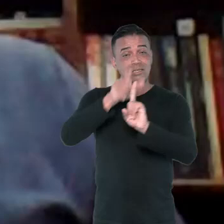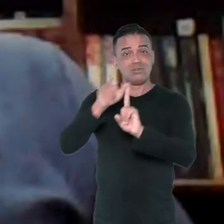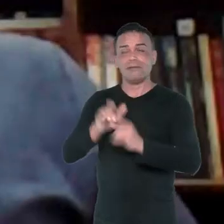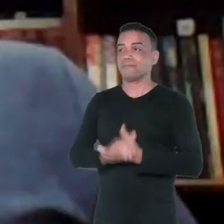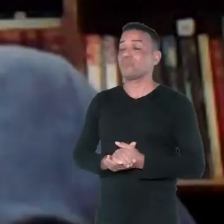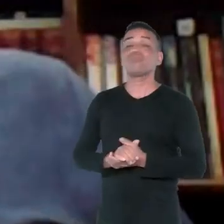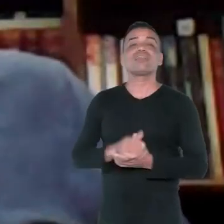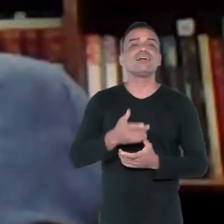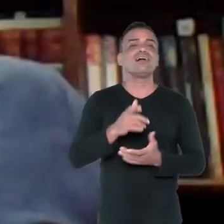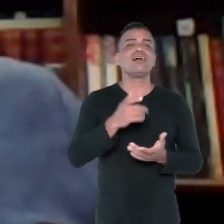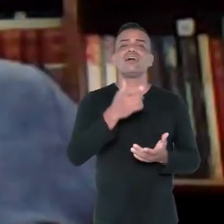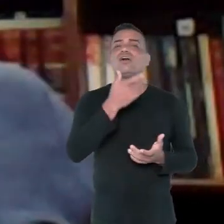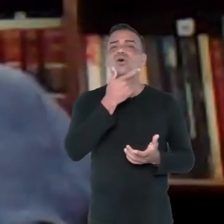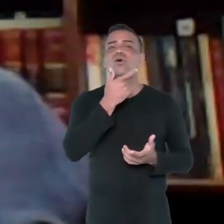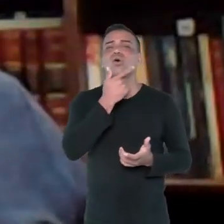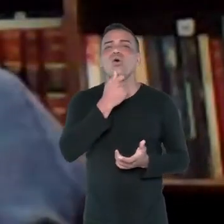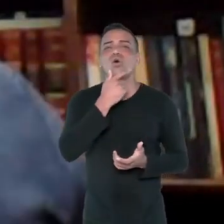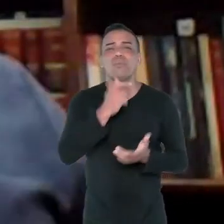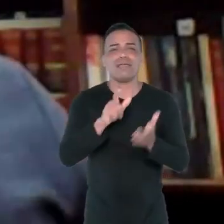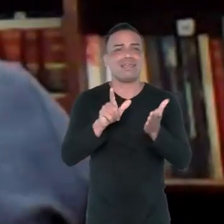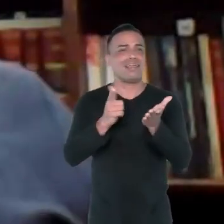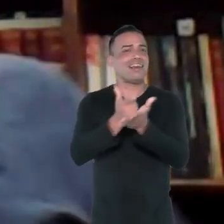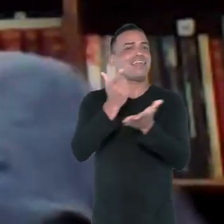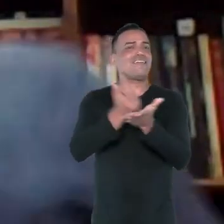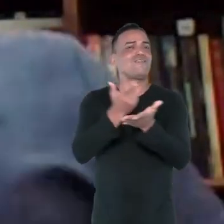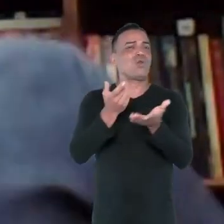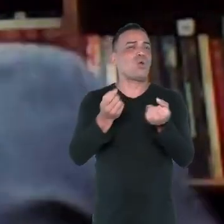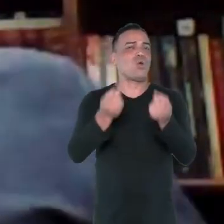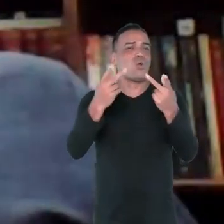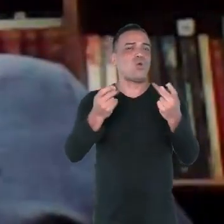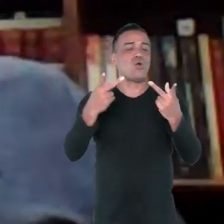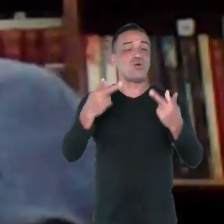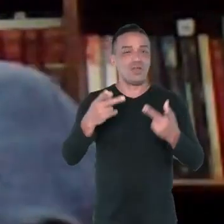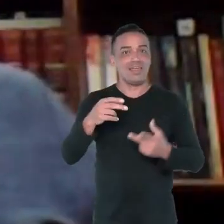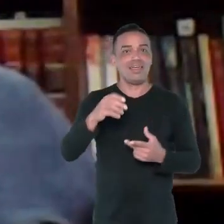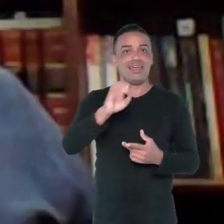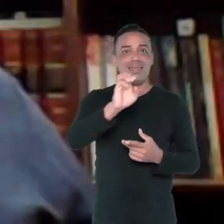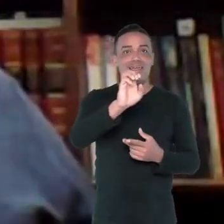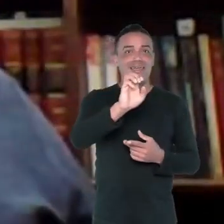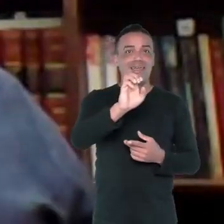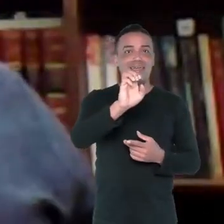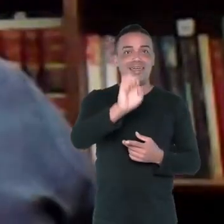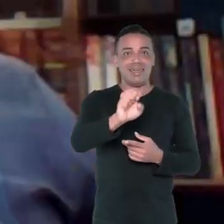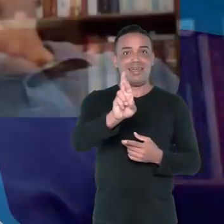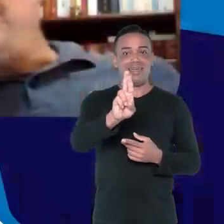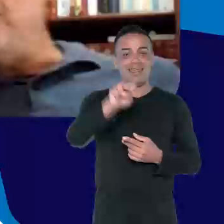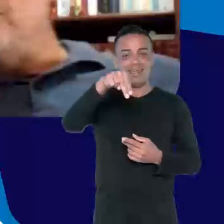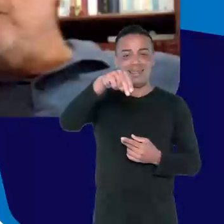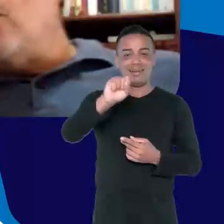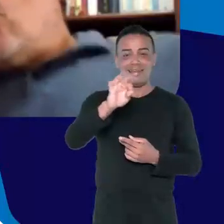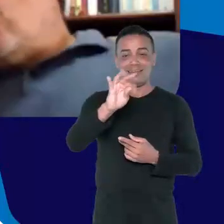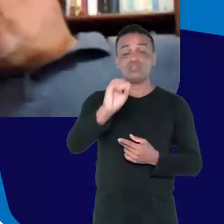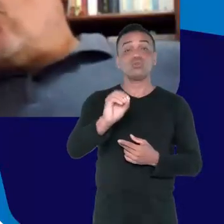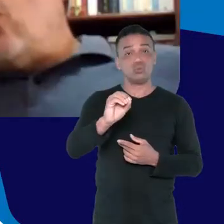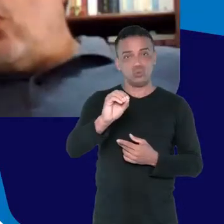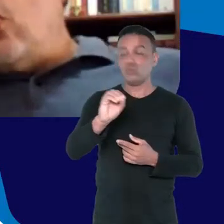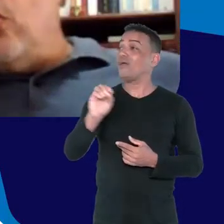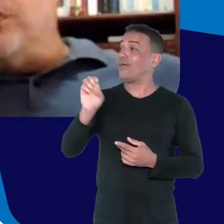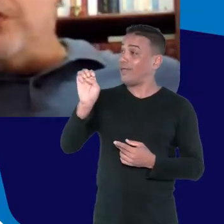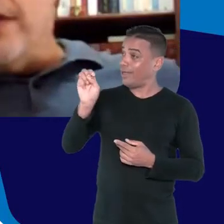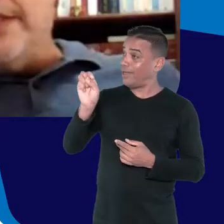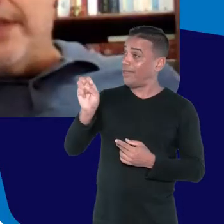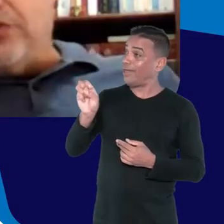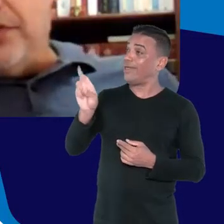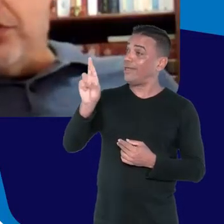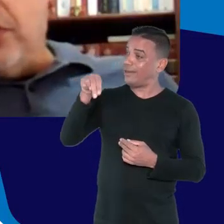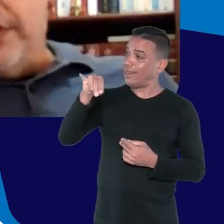E o livreiro? Oi? O livreiro. Seu Ernesto. Seu Ernesto, exatamente. O